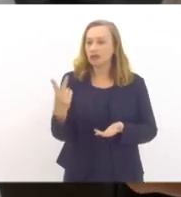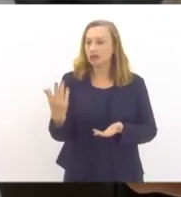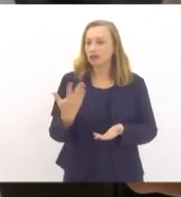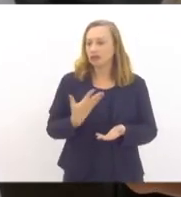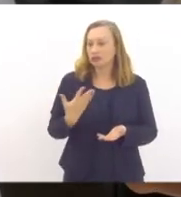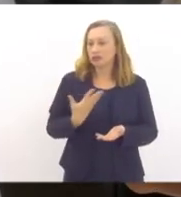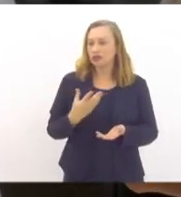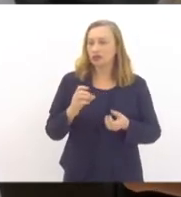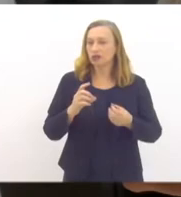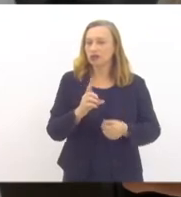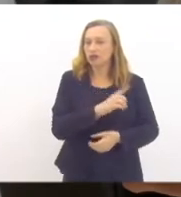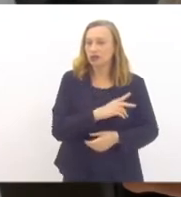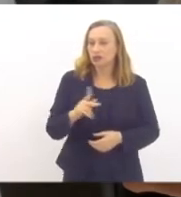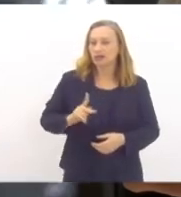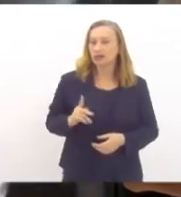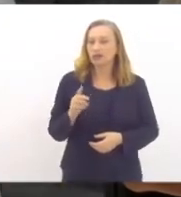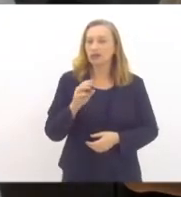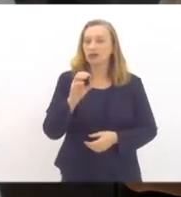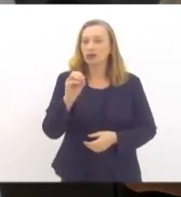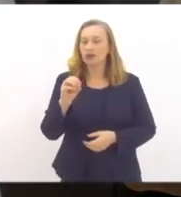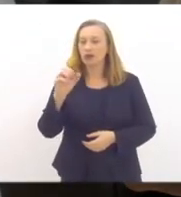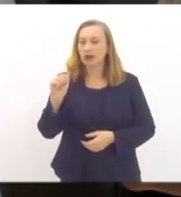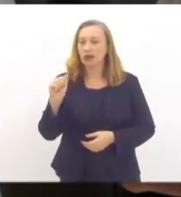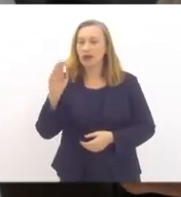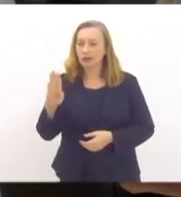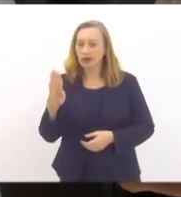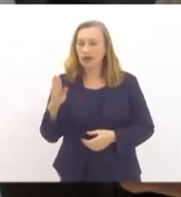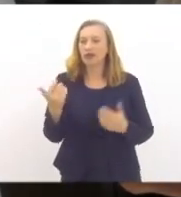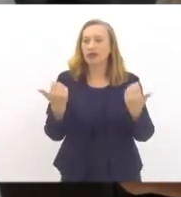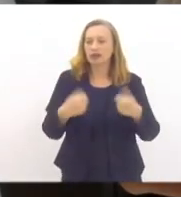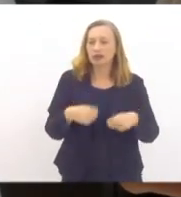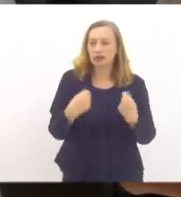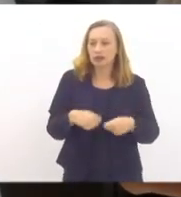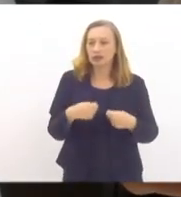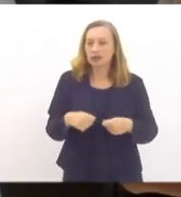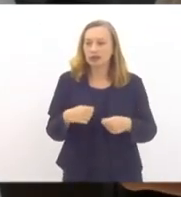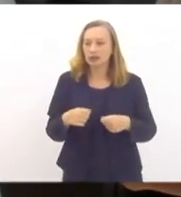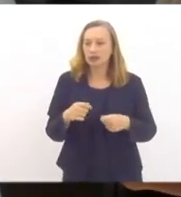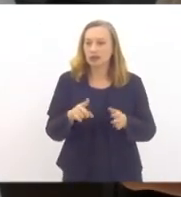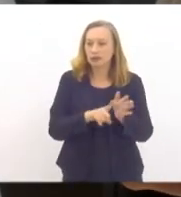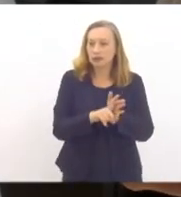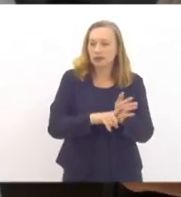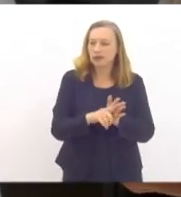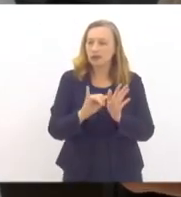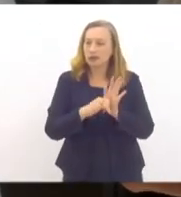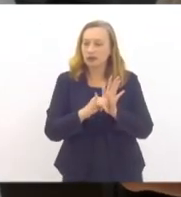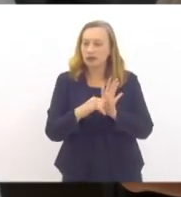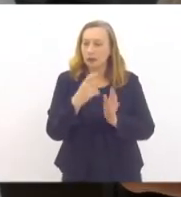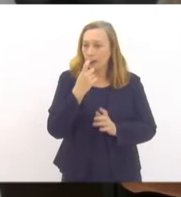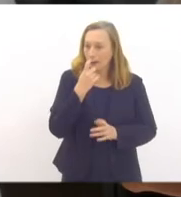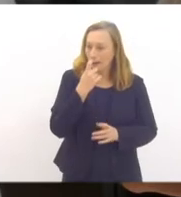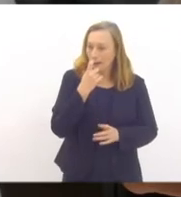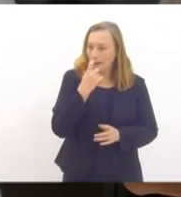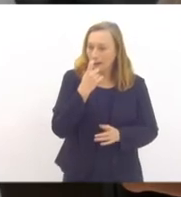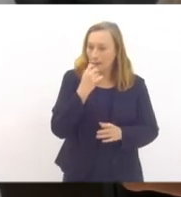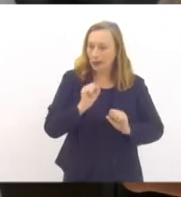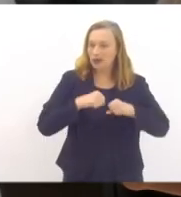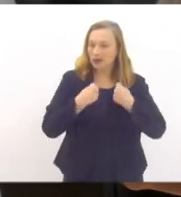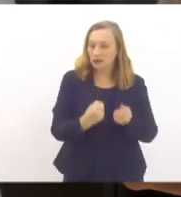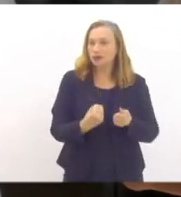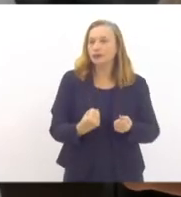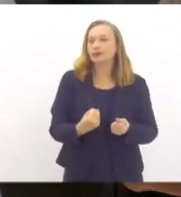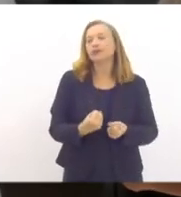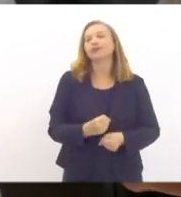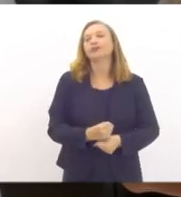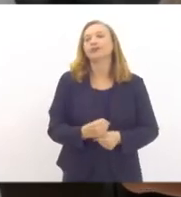da Defensoria e da OAB quanto à questão da necessidade da revisão do edital, né? Foi um super esforço, né,